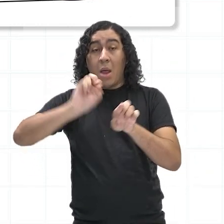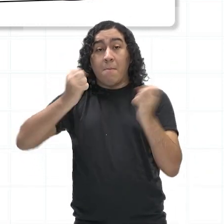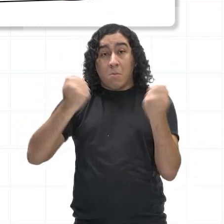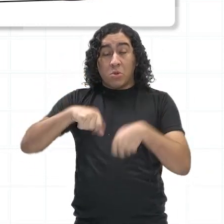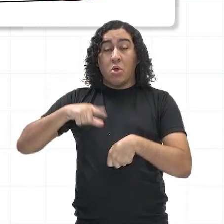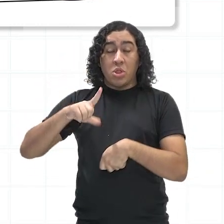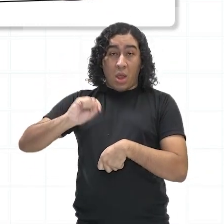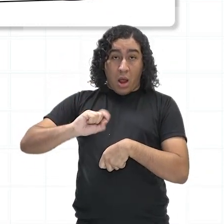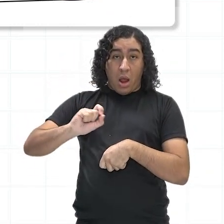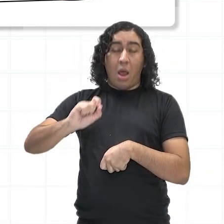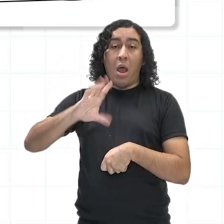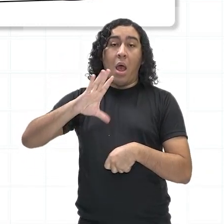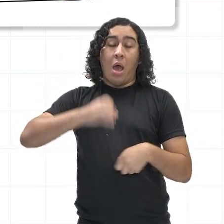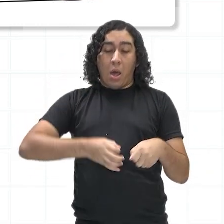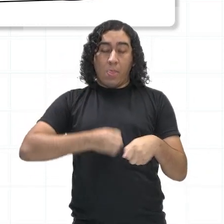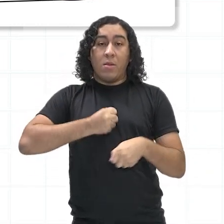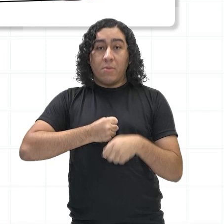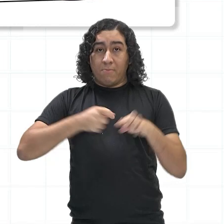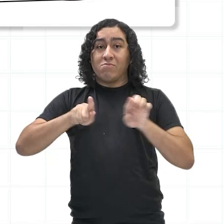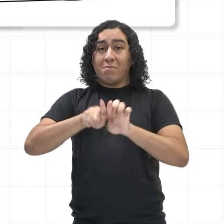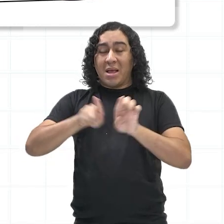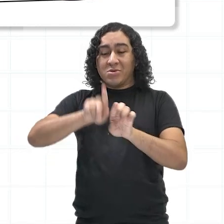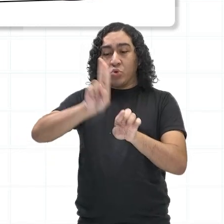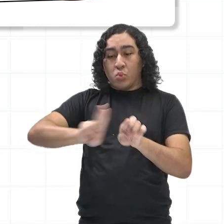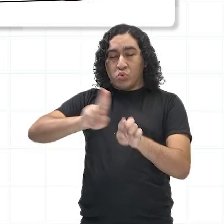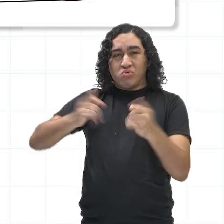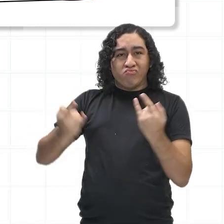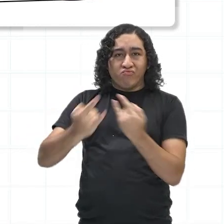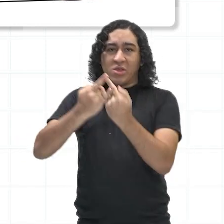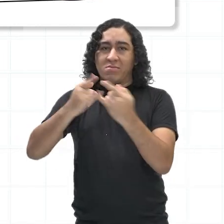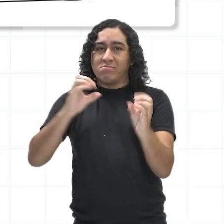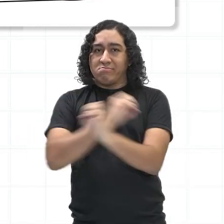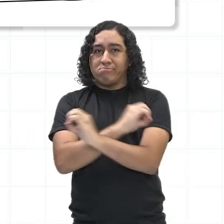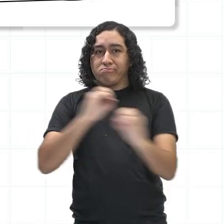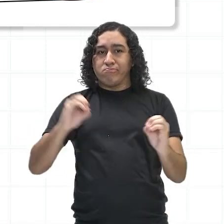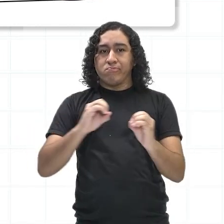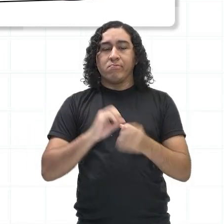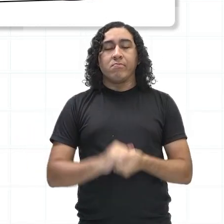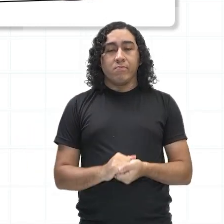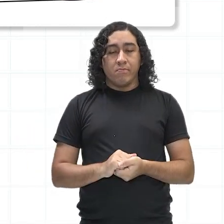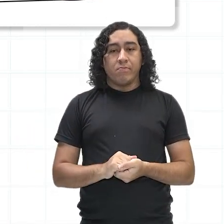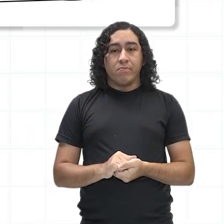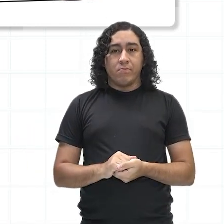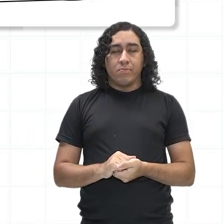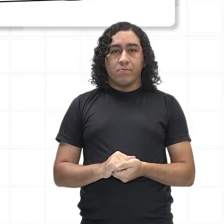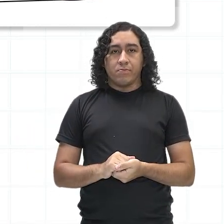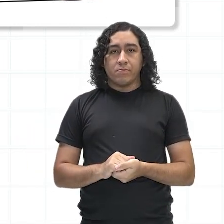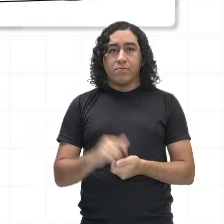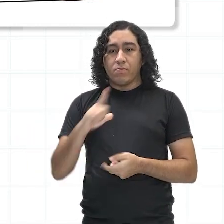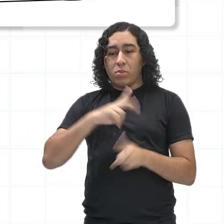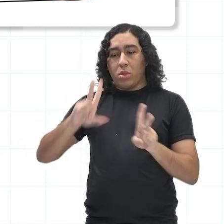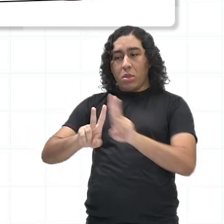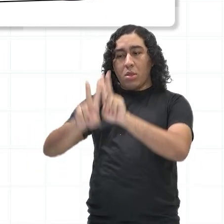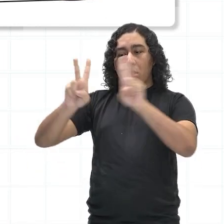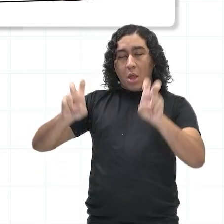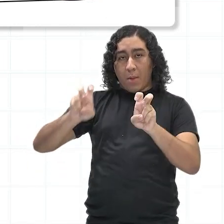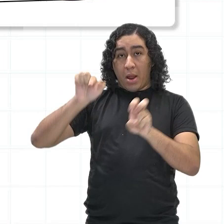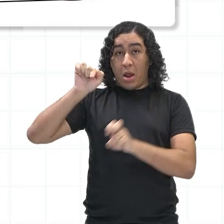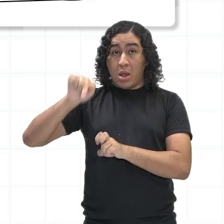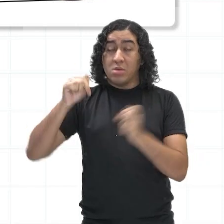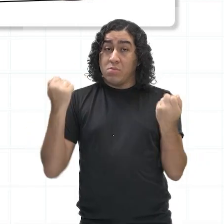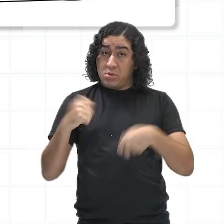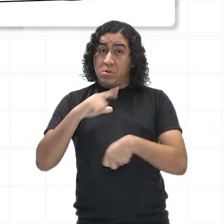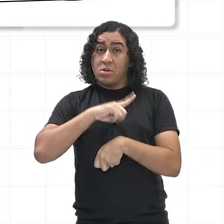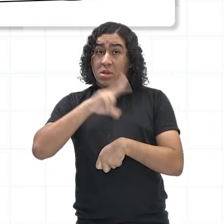anal sem a devida proteção, né? Então, como a gente está observando ali sobre essas ISTs, a gente está falando que elas podem ser